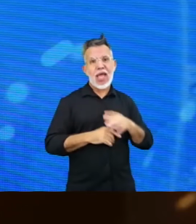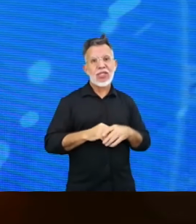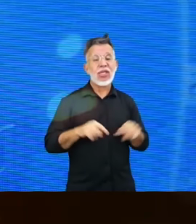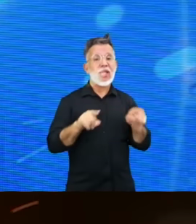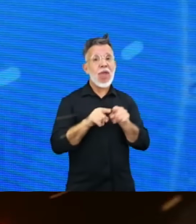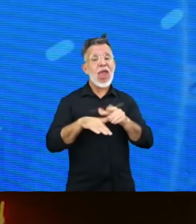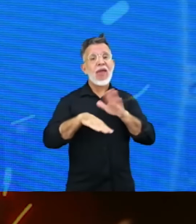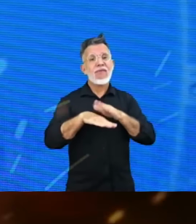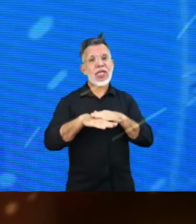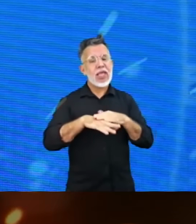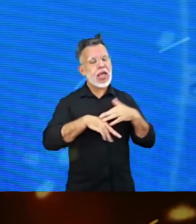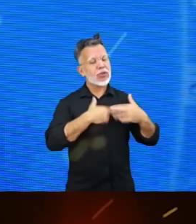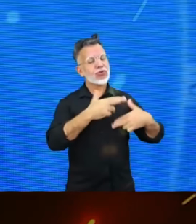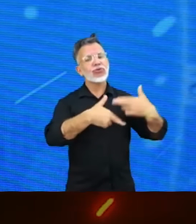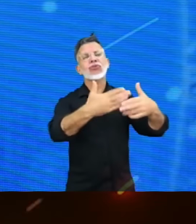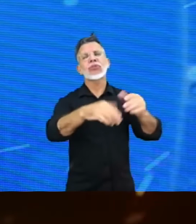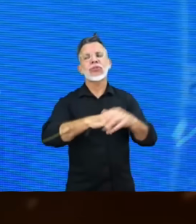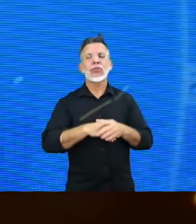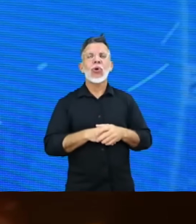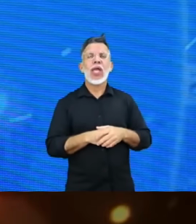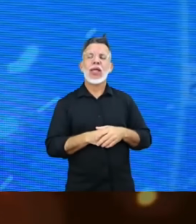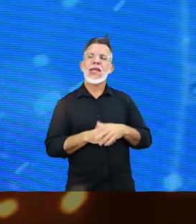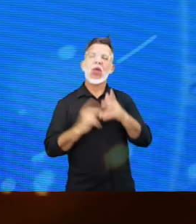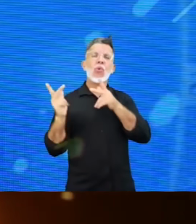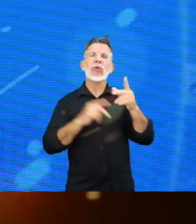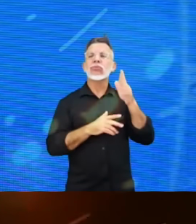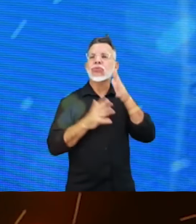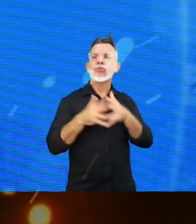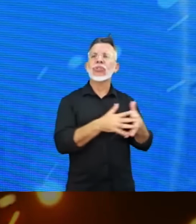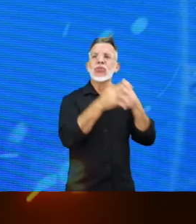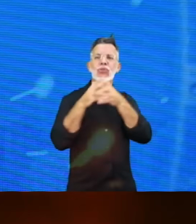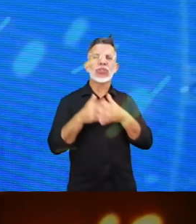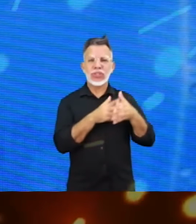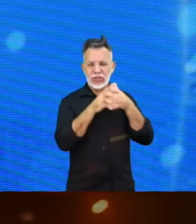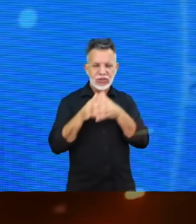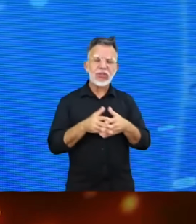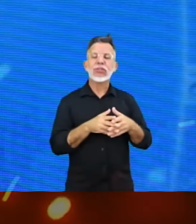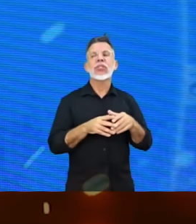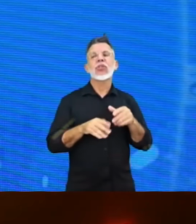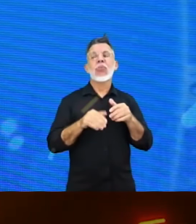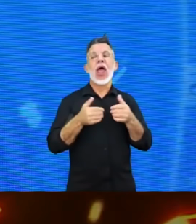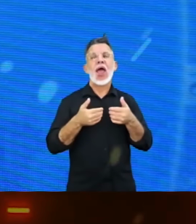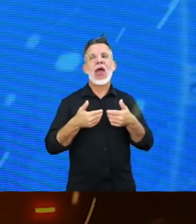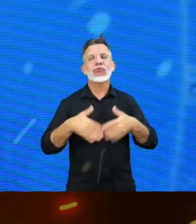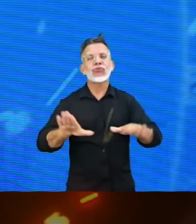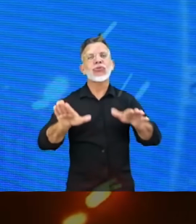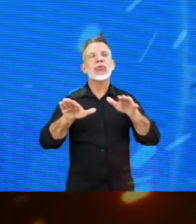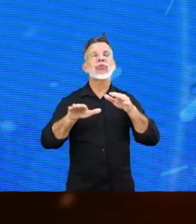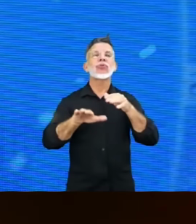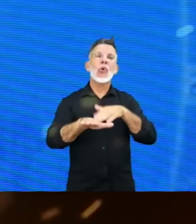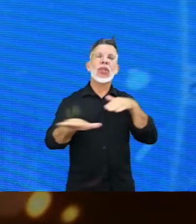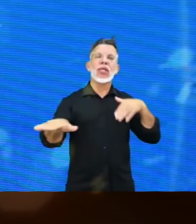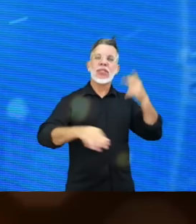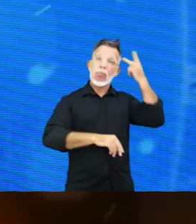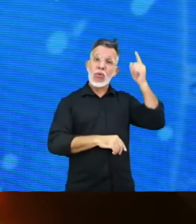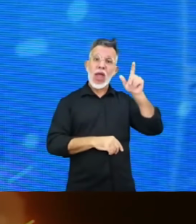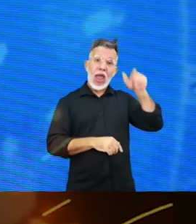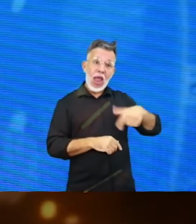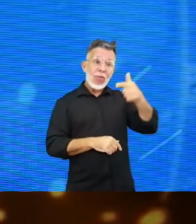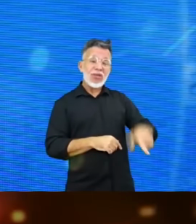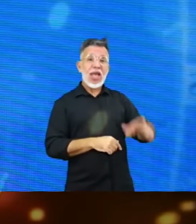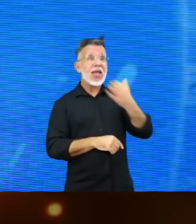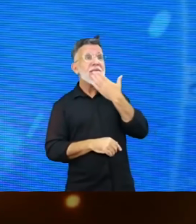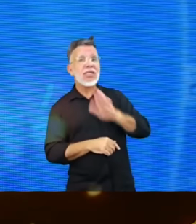assim como é nos Estados Unidos isso vai fluir de 16 a 22% do trâns São Paulo e aqui mais uma vez esses candidatos que estão aqui mandando suas